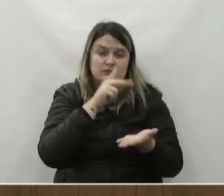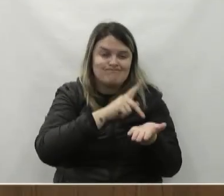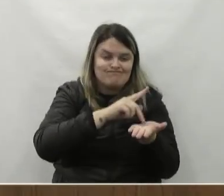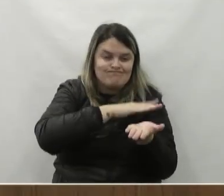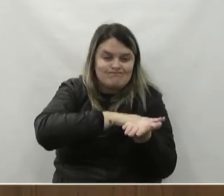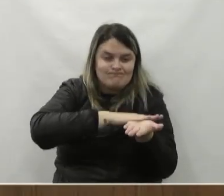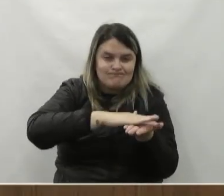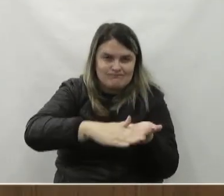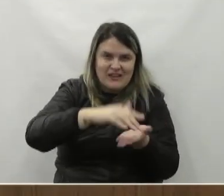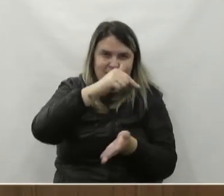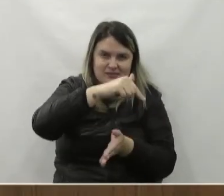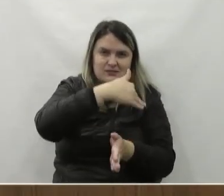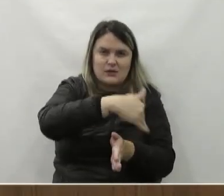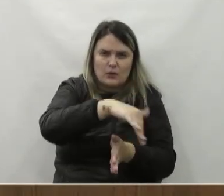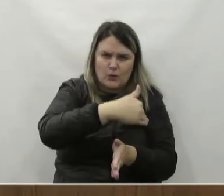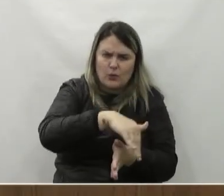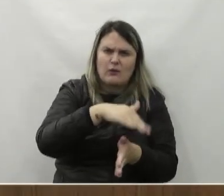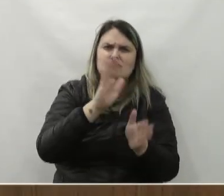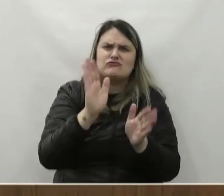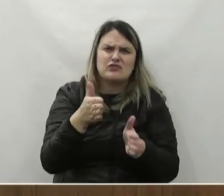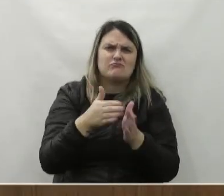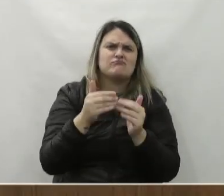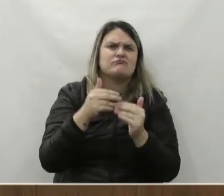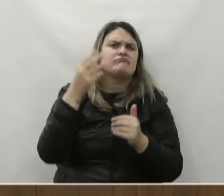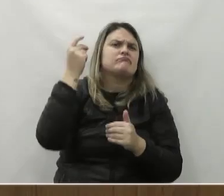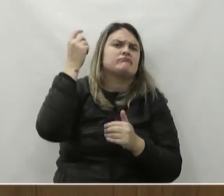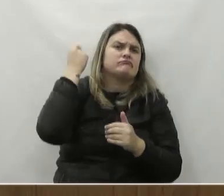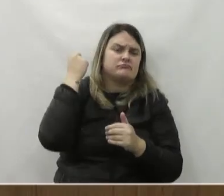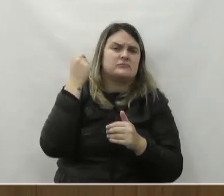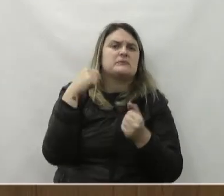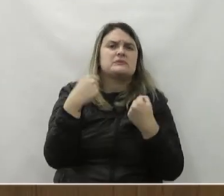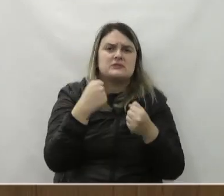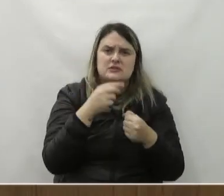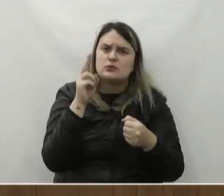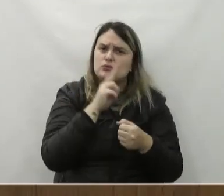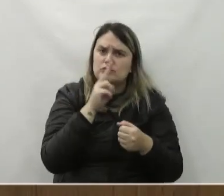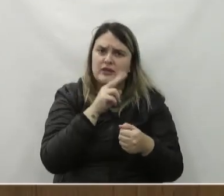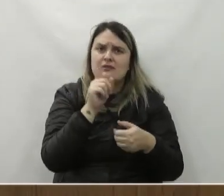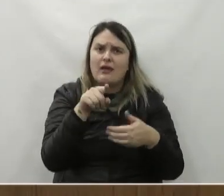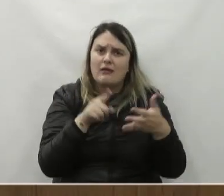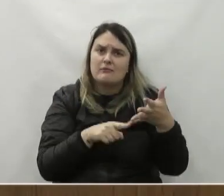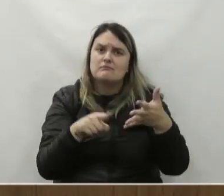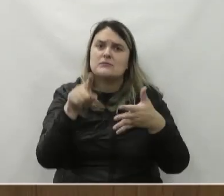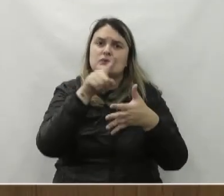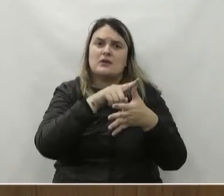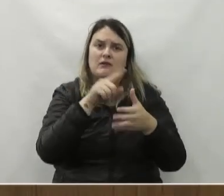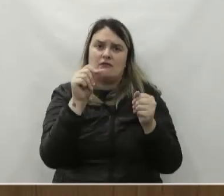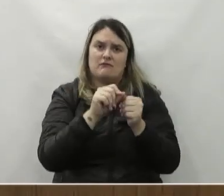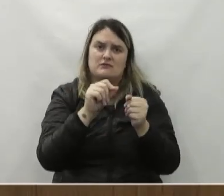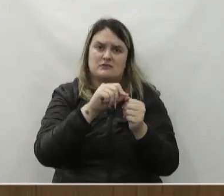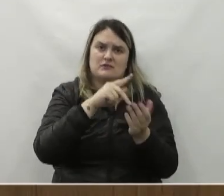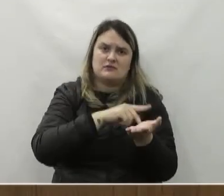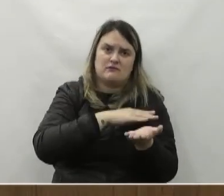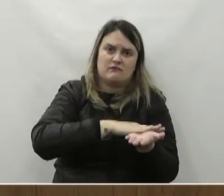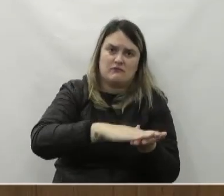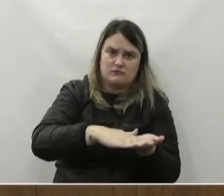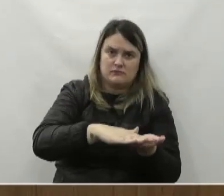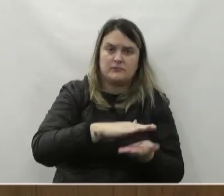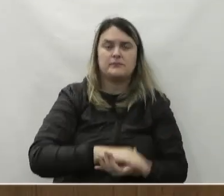José Rudnick é uma demanda antiga da comunidade local e deve ser tratada com prioridade pela administração